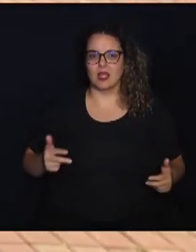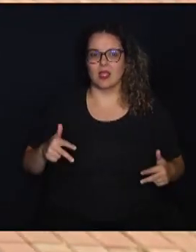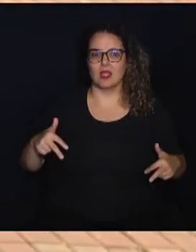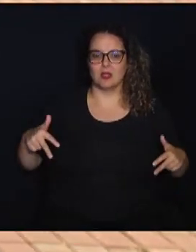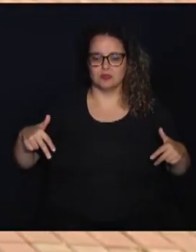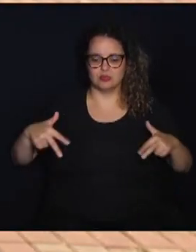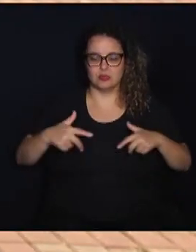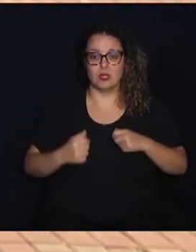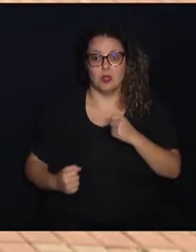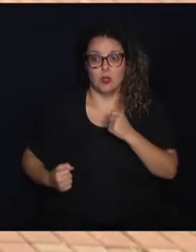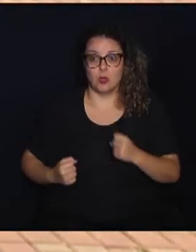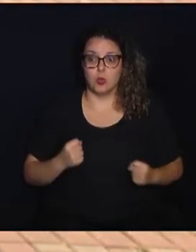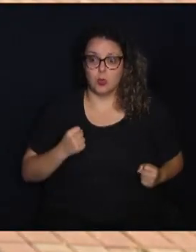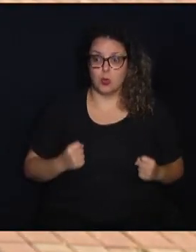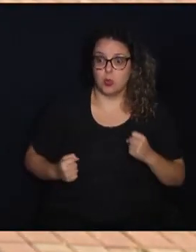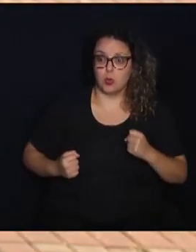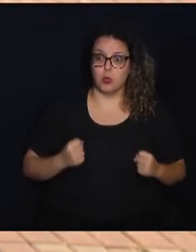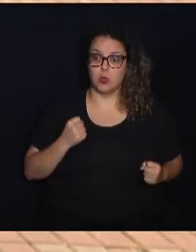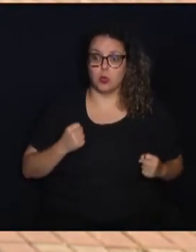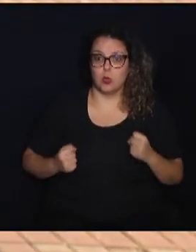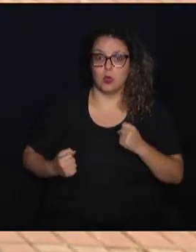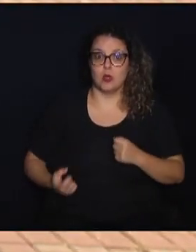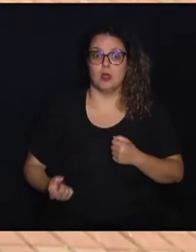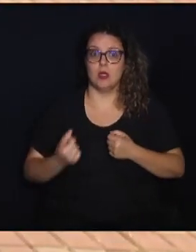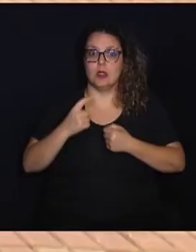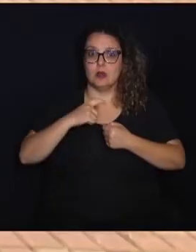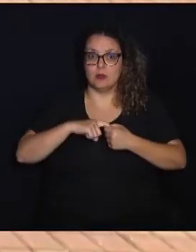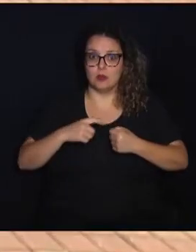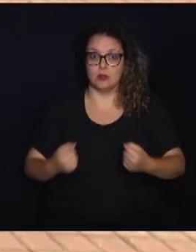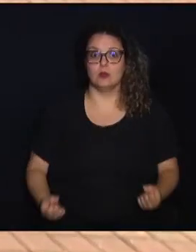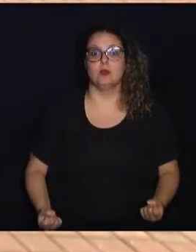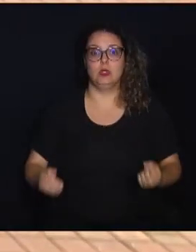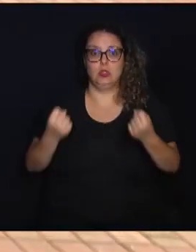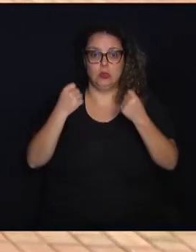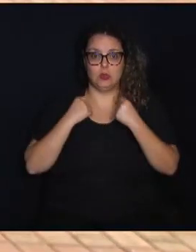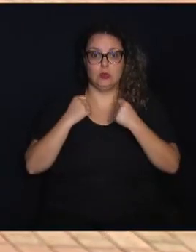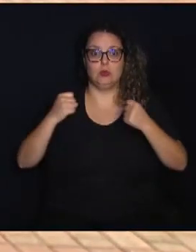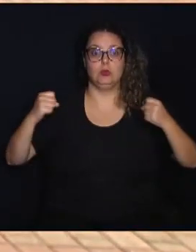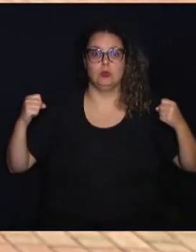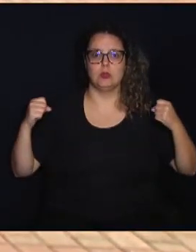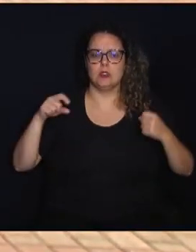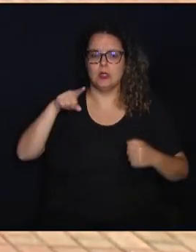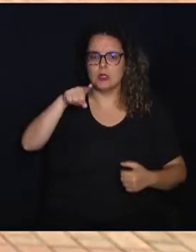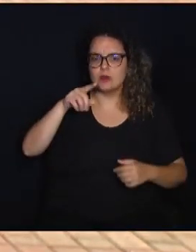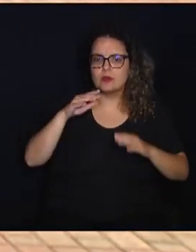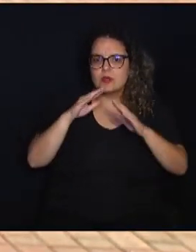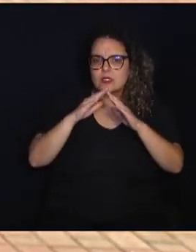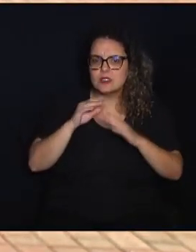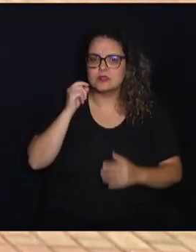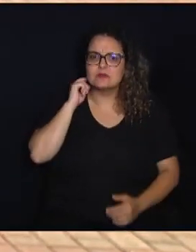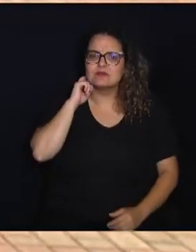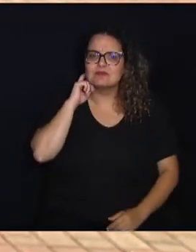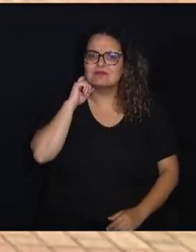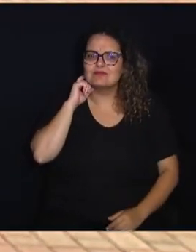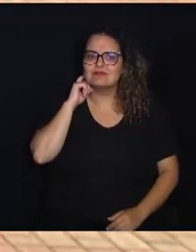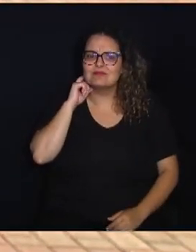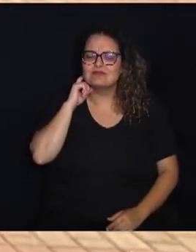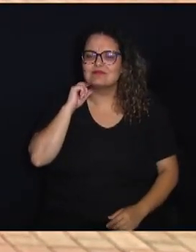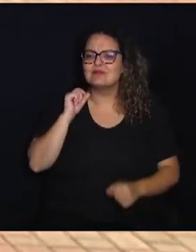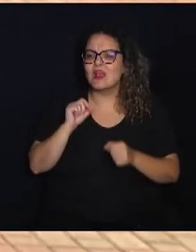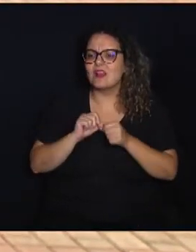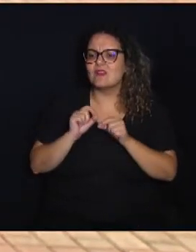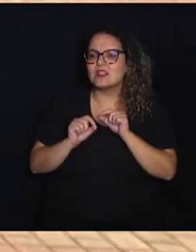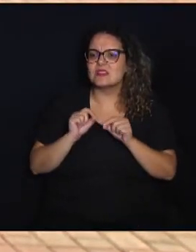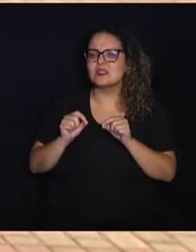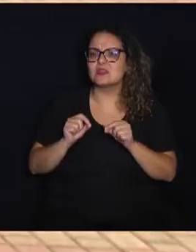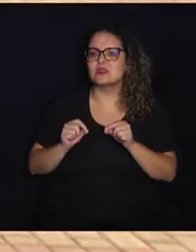correndo? Será que o pessoal retornou às atividades físicas? E você aí de casa, tá fazendo o que para se